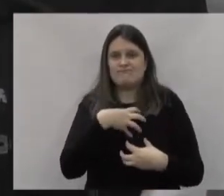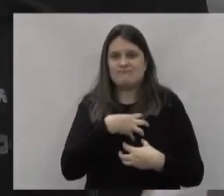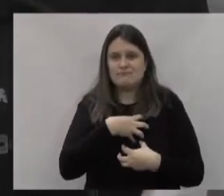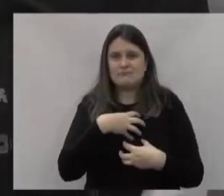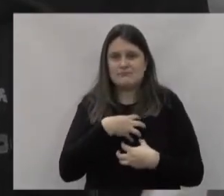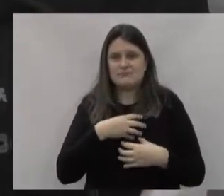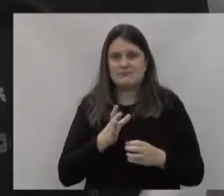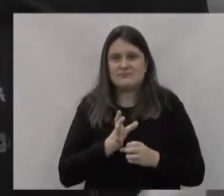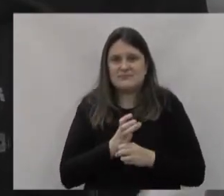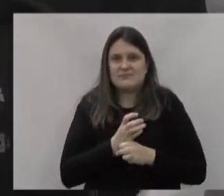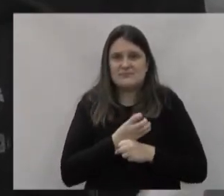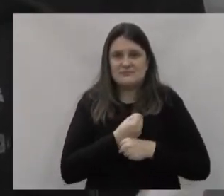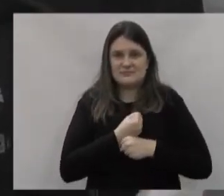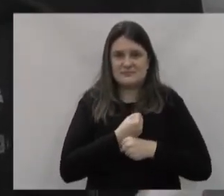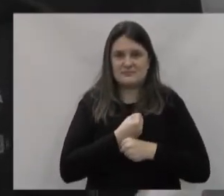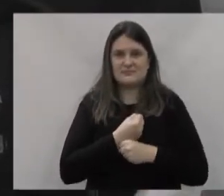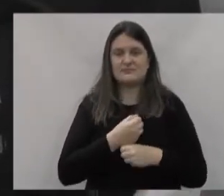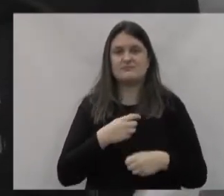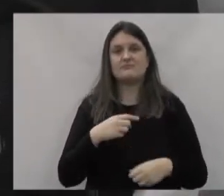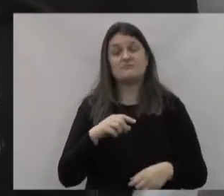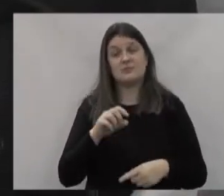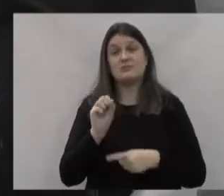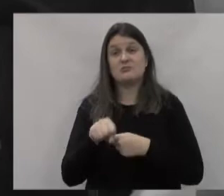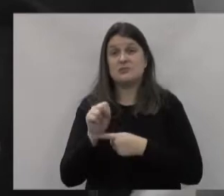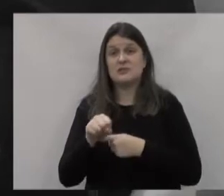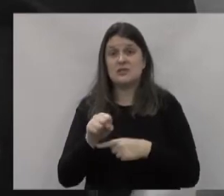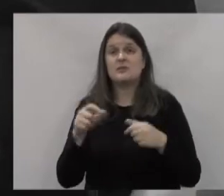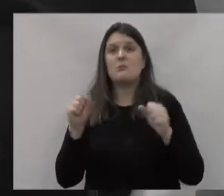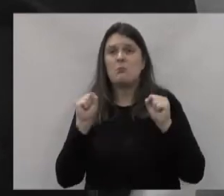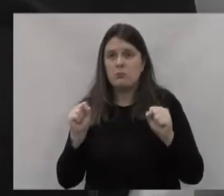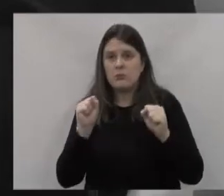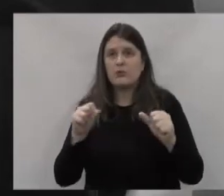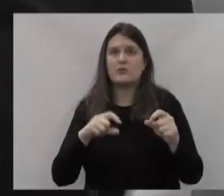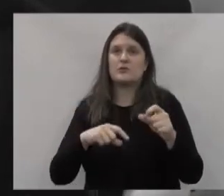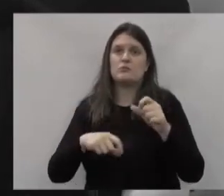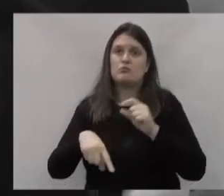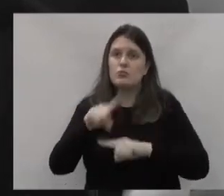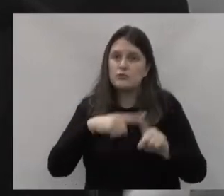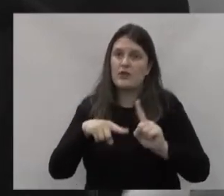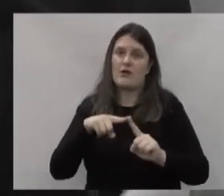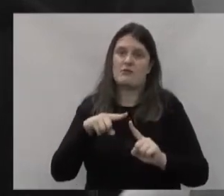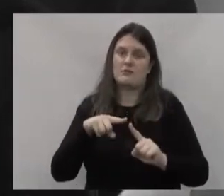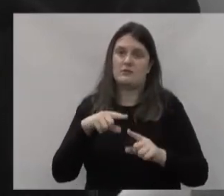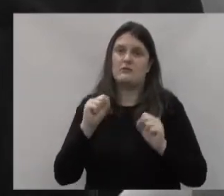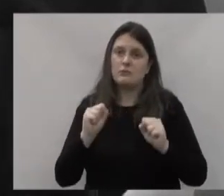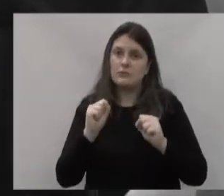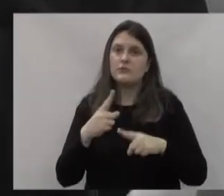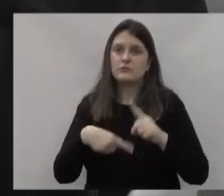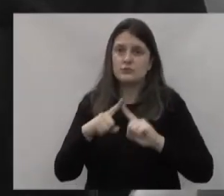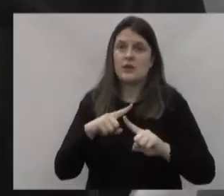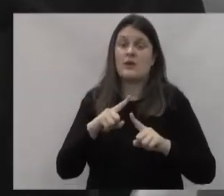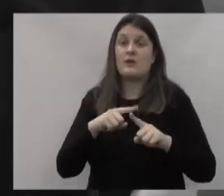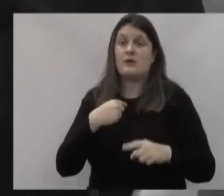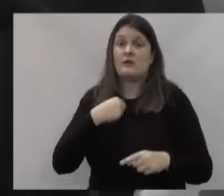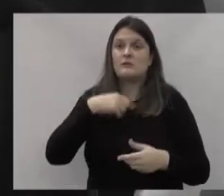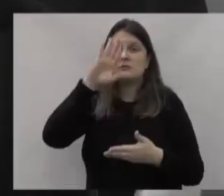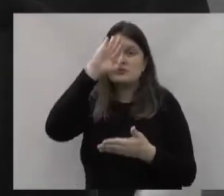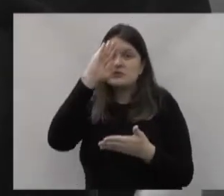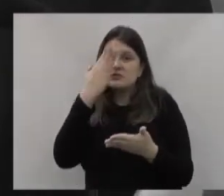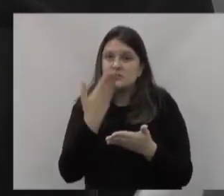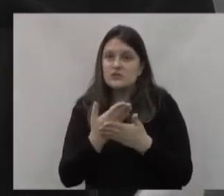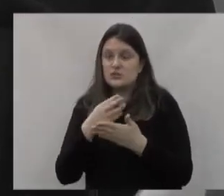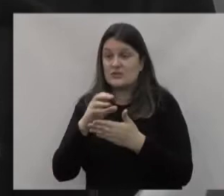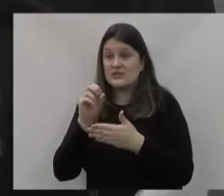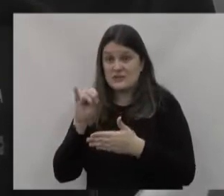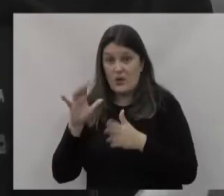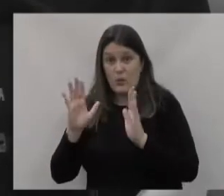longo do tempo. Então, sim, é possível a gente mudar essa realidade, né? Acredito que a aprovação